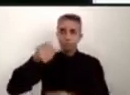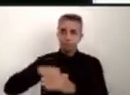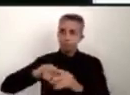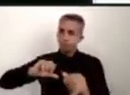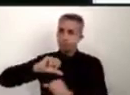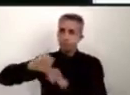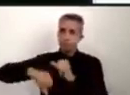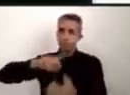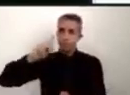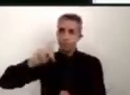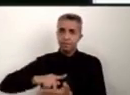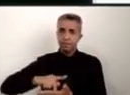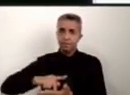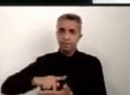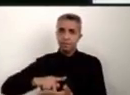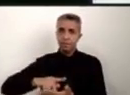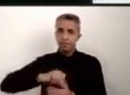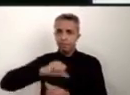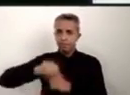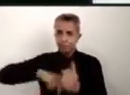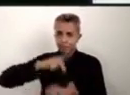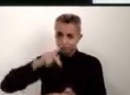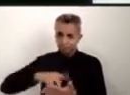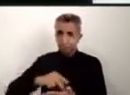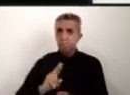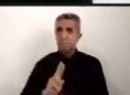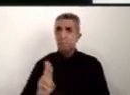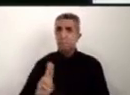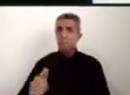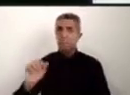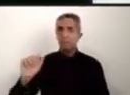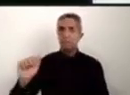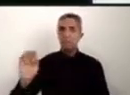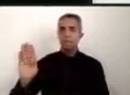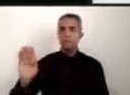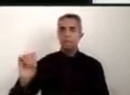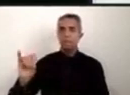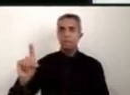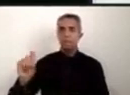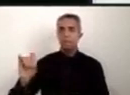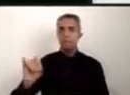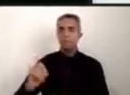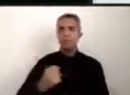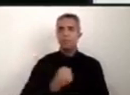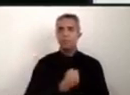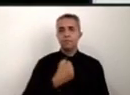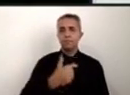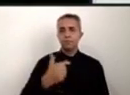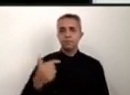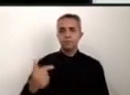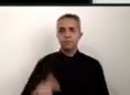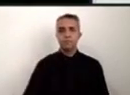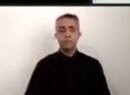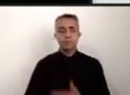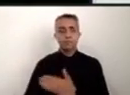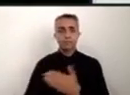nome. É Abílio 22. Portanto, eu faço aqui o desafio a esse prefeito